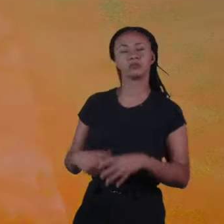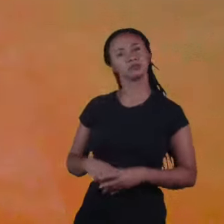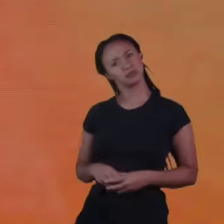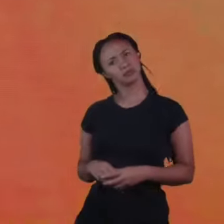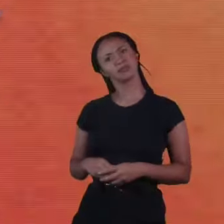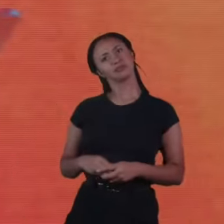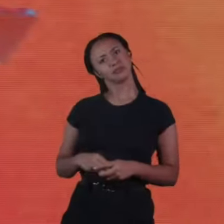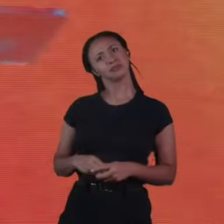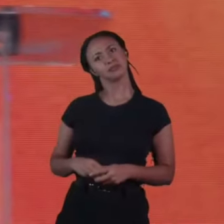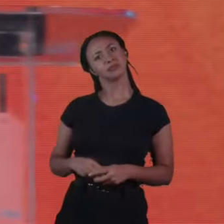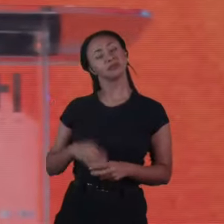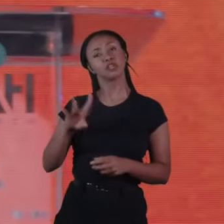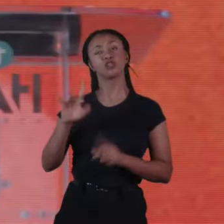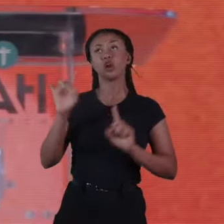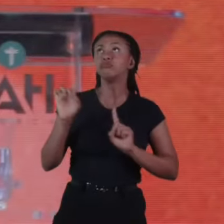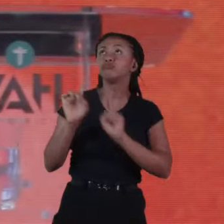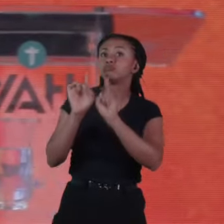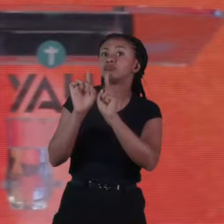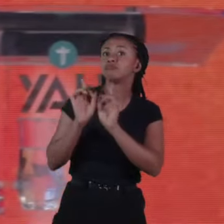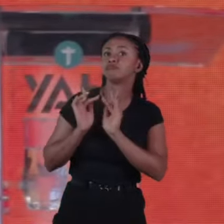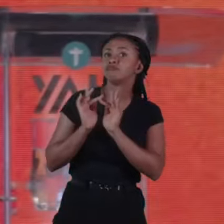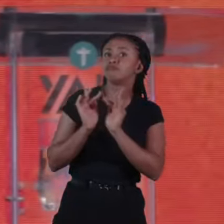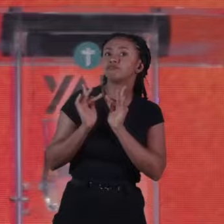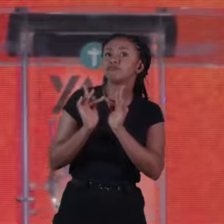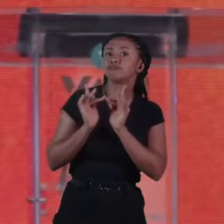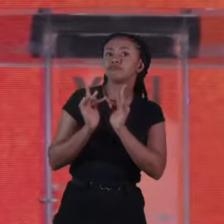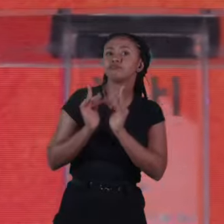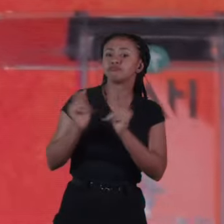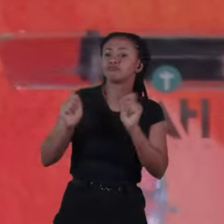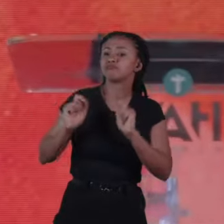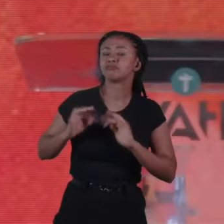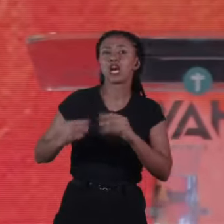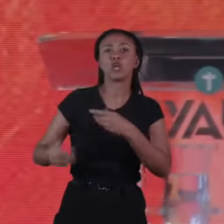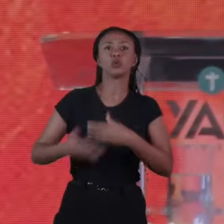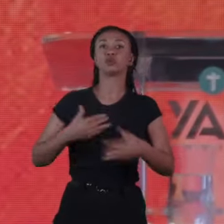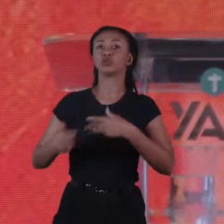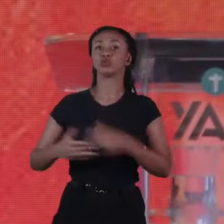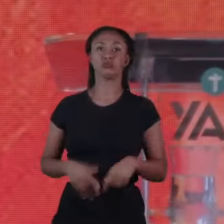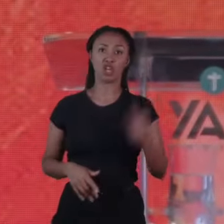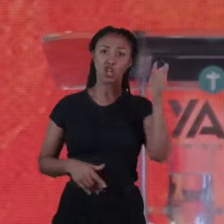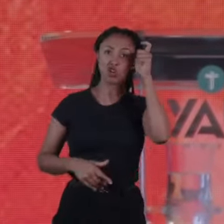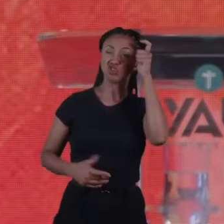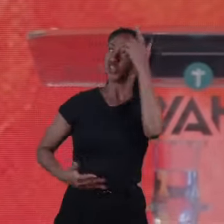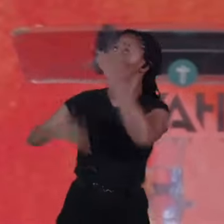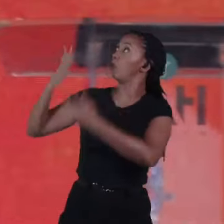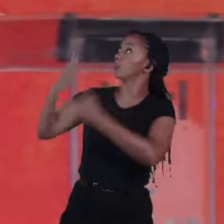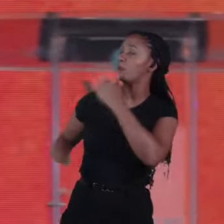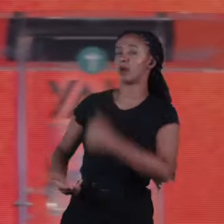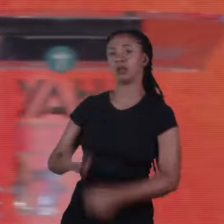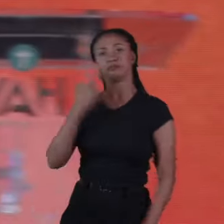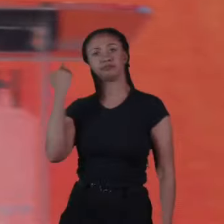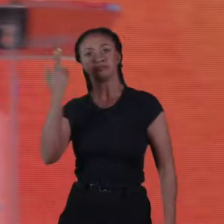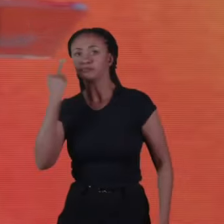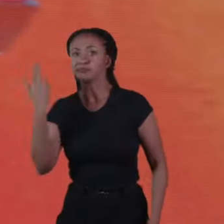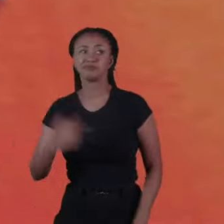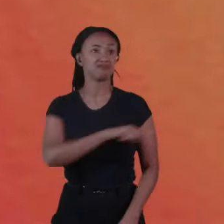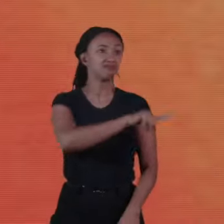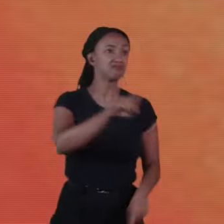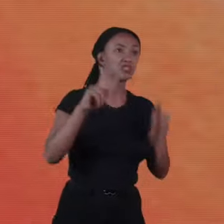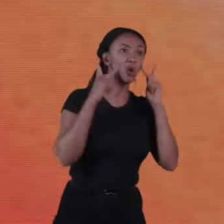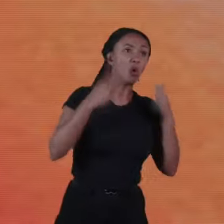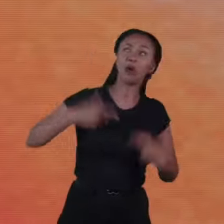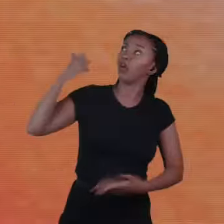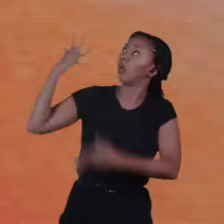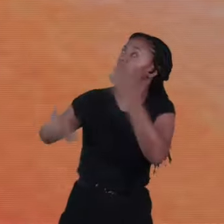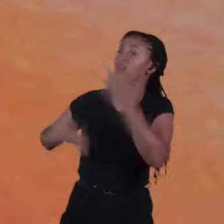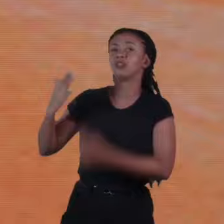poder para fazer tudo. O diabo não pode impedir a ação de Deus, ninguém pode impedir a ação de Deus.